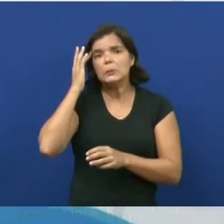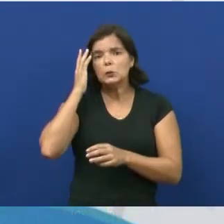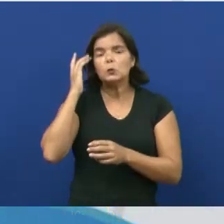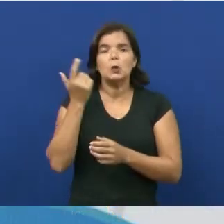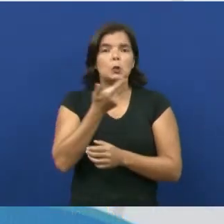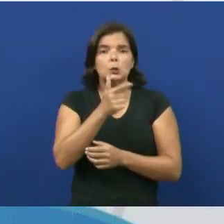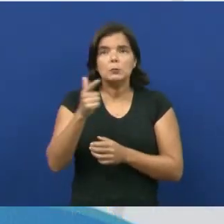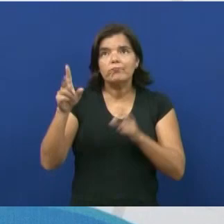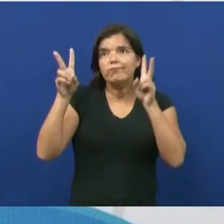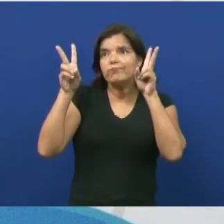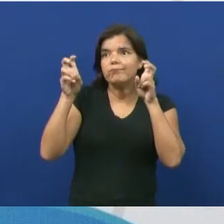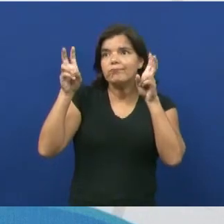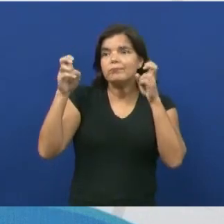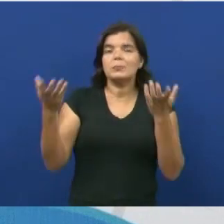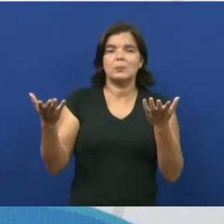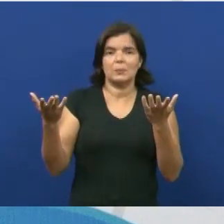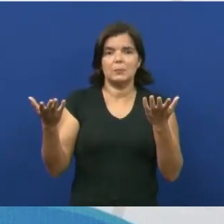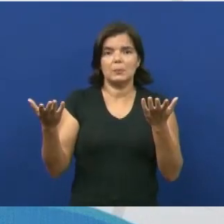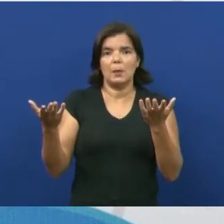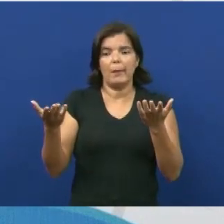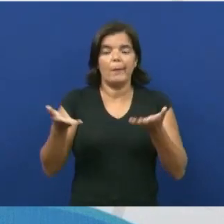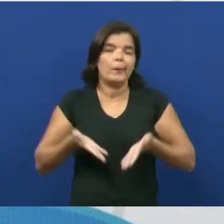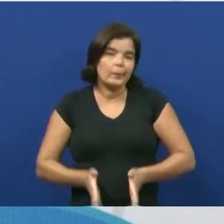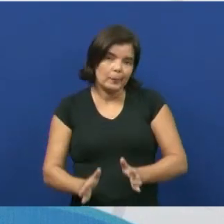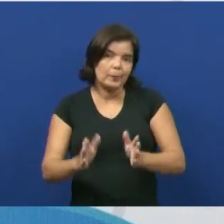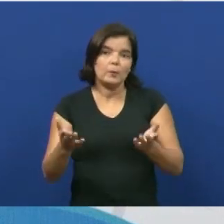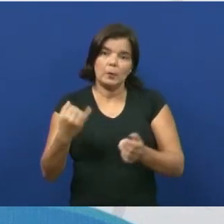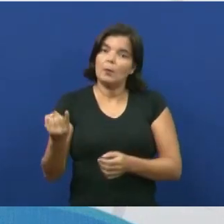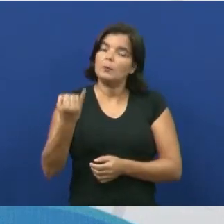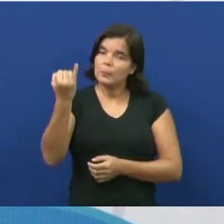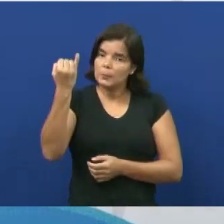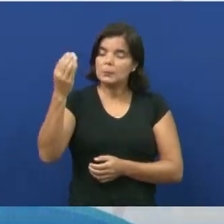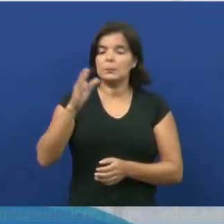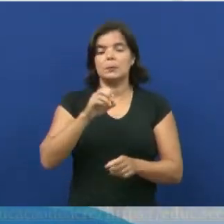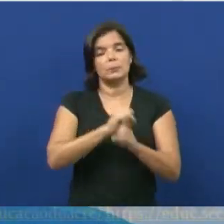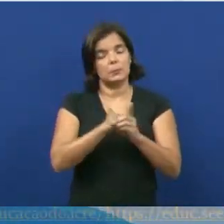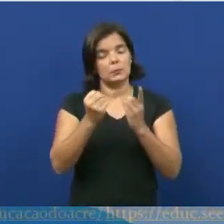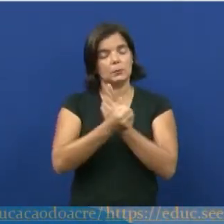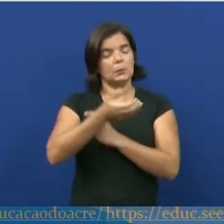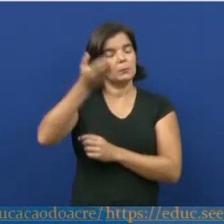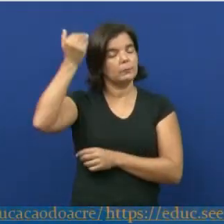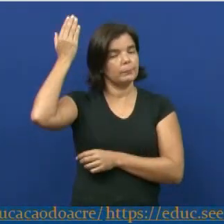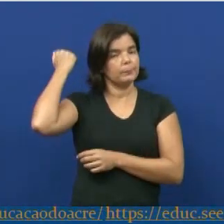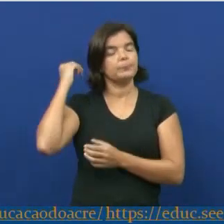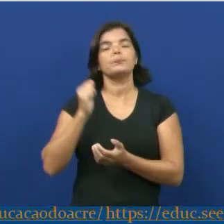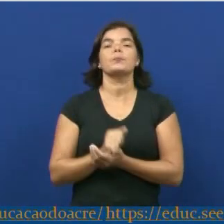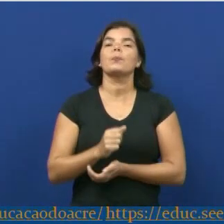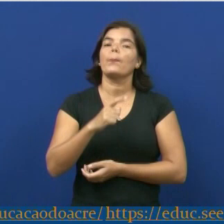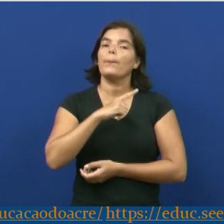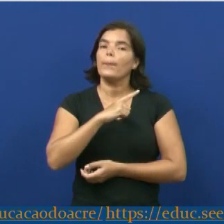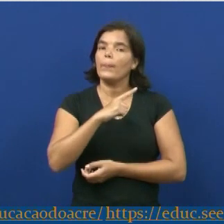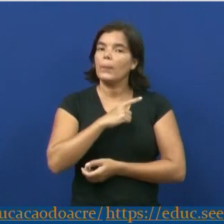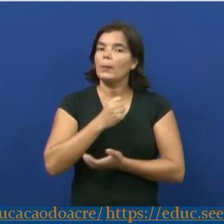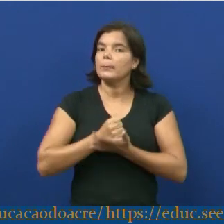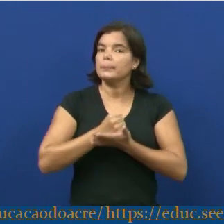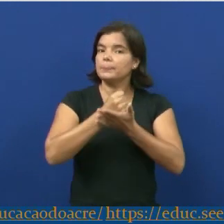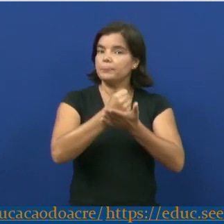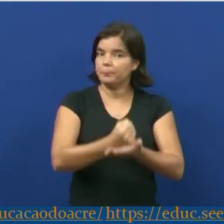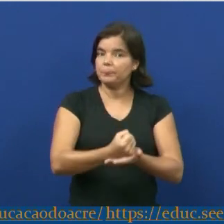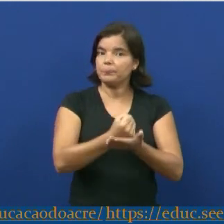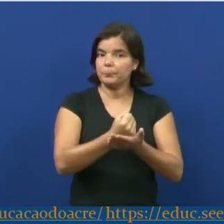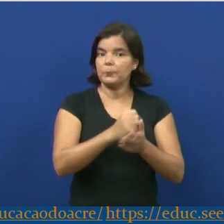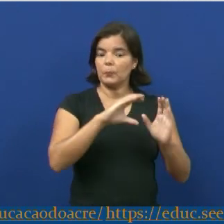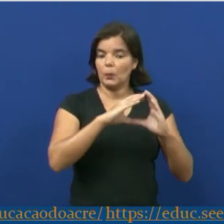sem, entre aspas, berço, que era algo importante para a sociedade naquela época. Então, eles tinham o apoio da Câmara